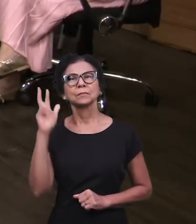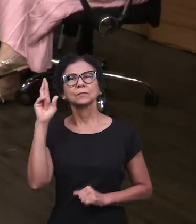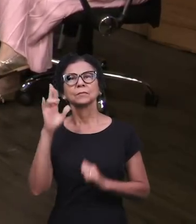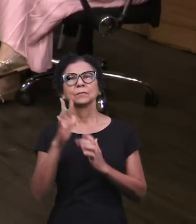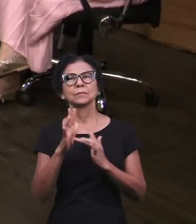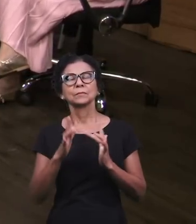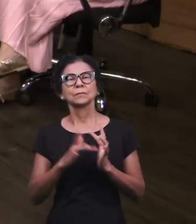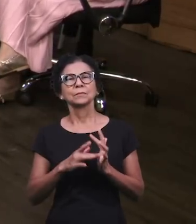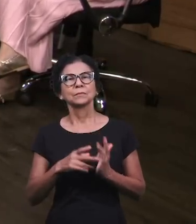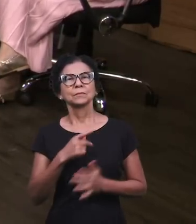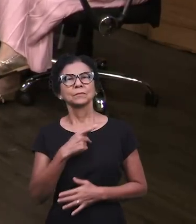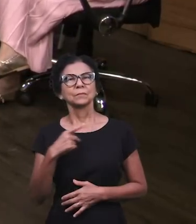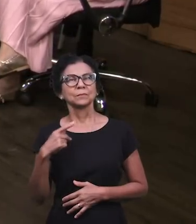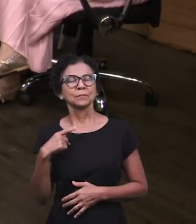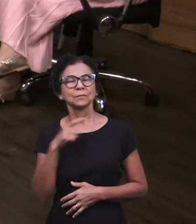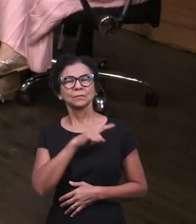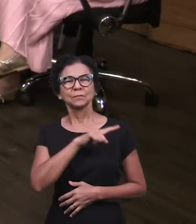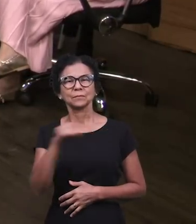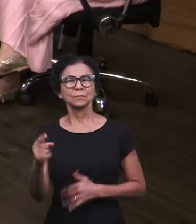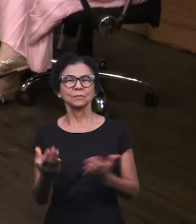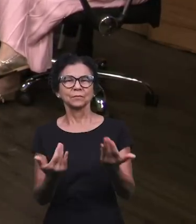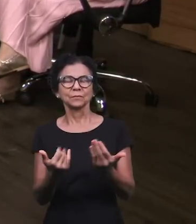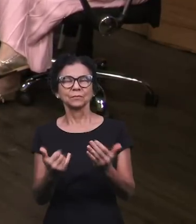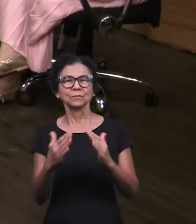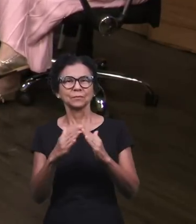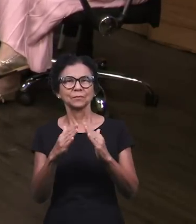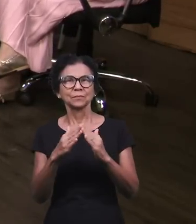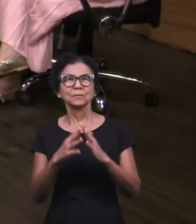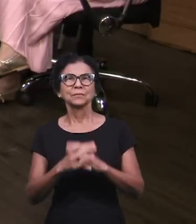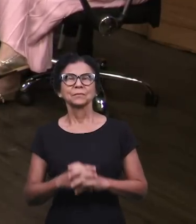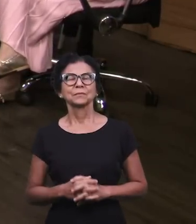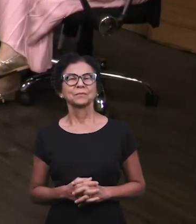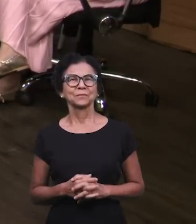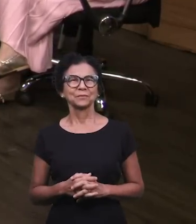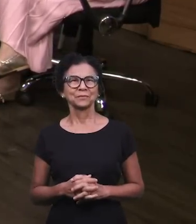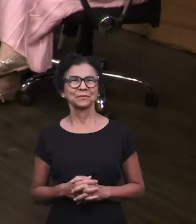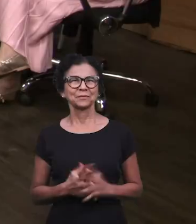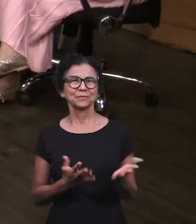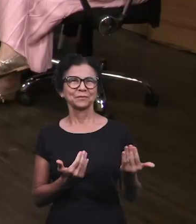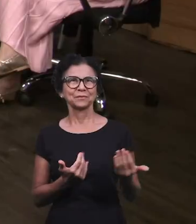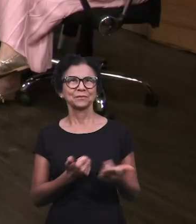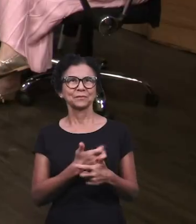Senhor, jovens que nos assistem, nos lares aí, jovens de todas as idades, né, pastor?